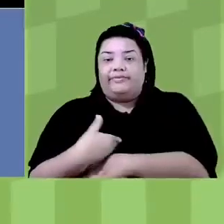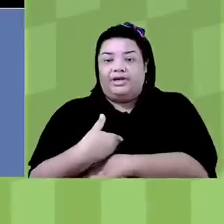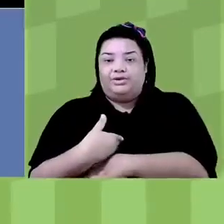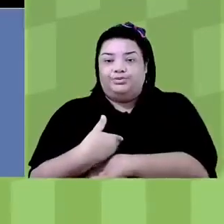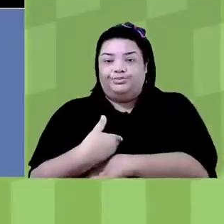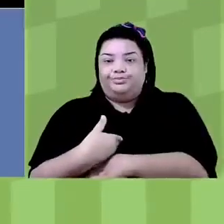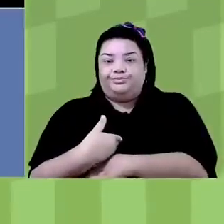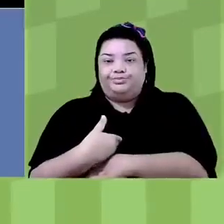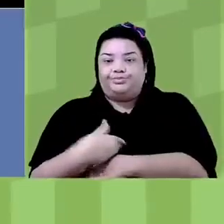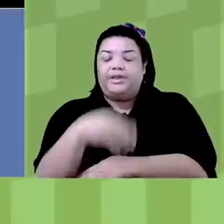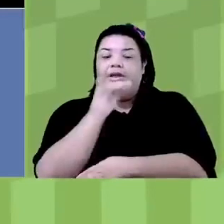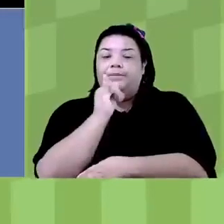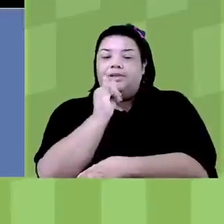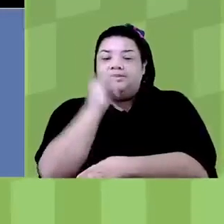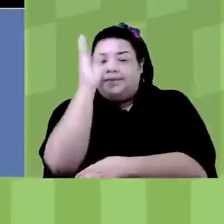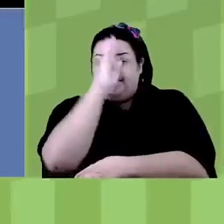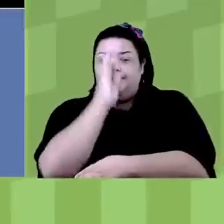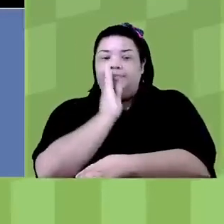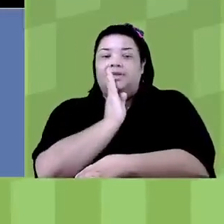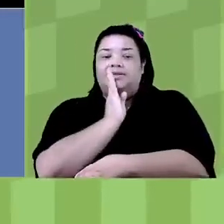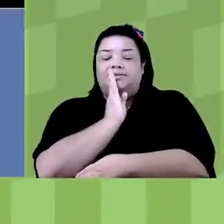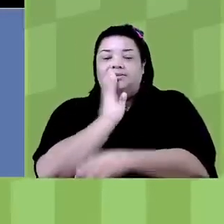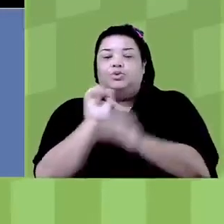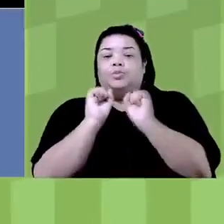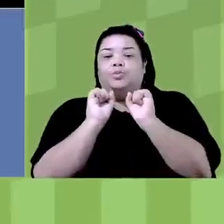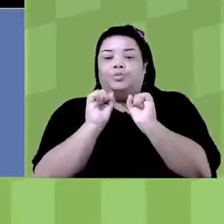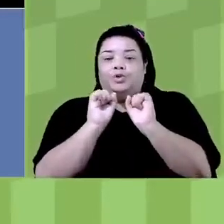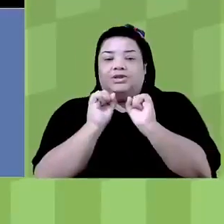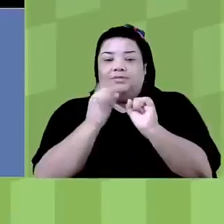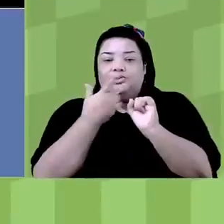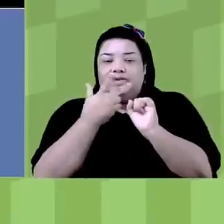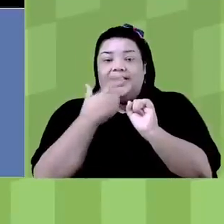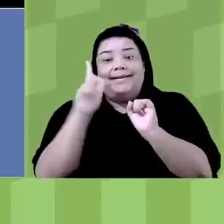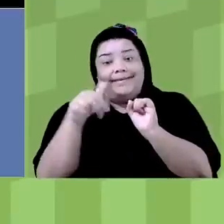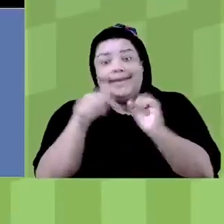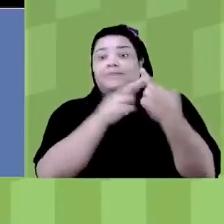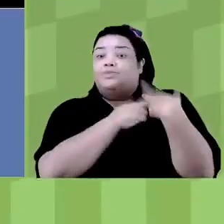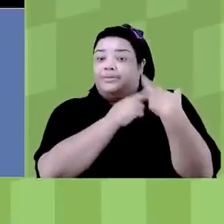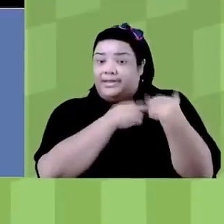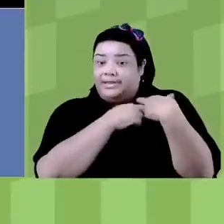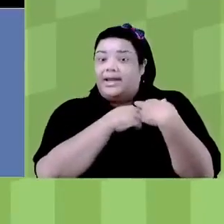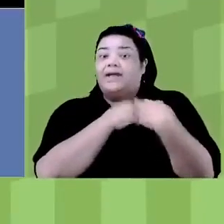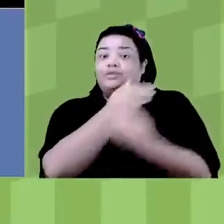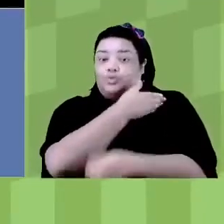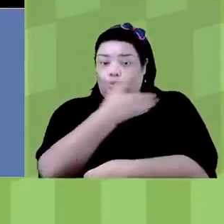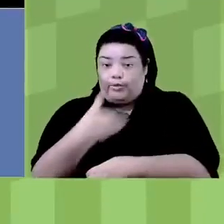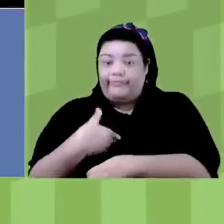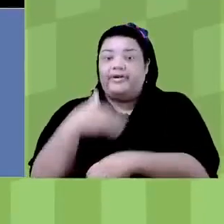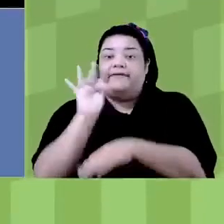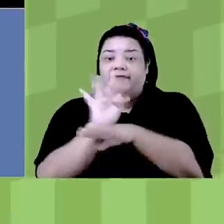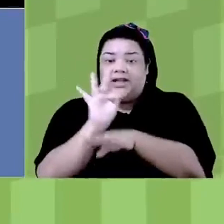Brasil, energia pode-se dizer quase competência federal, né? No caso do Brasil também, controle